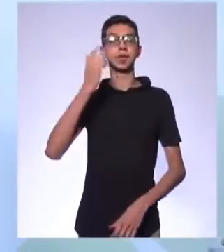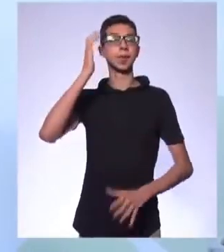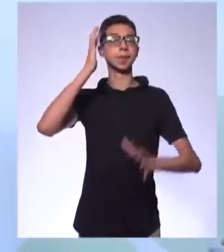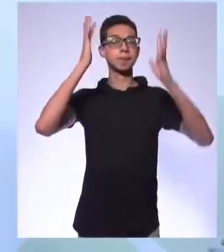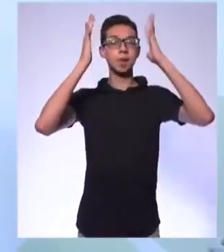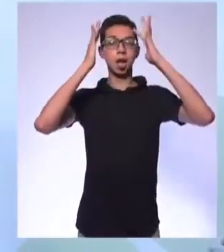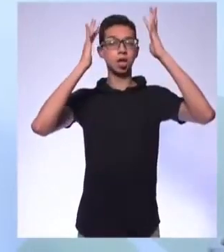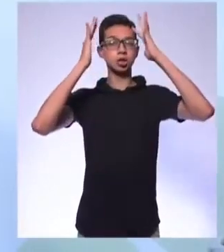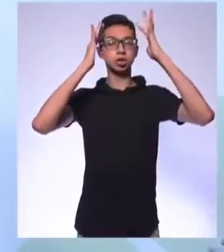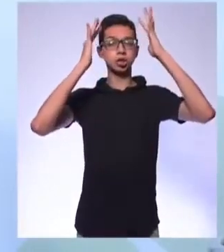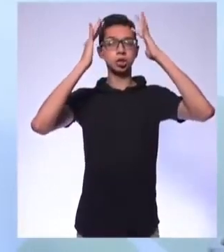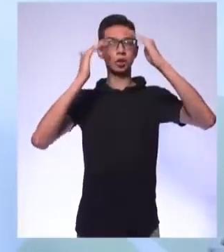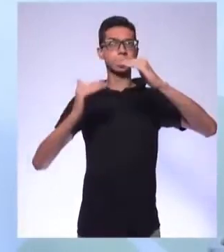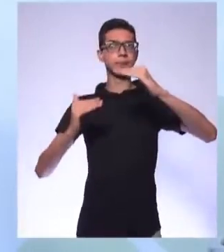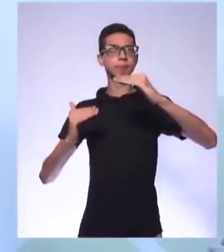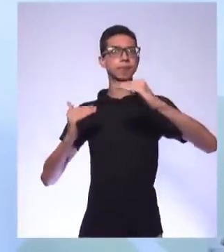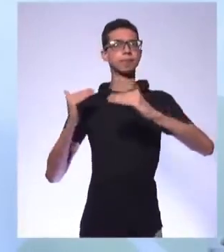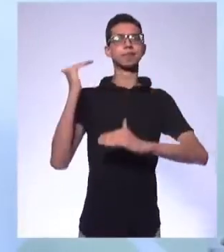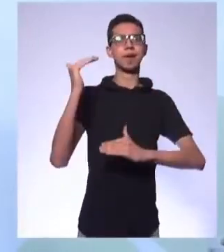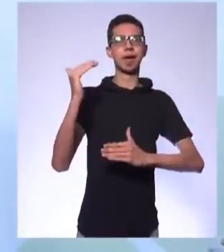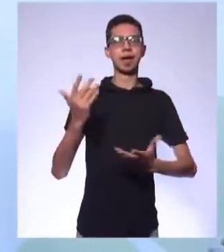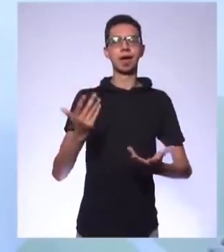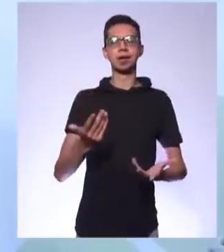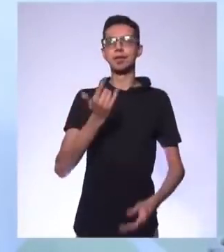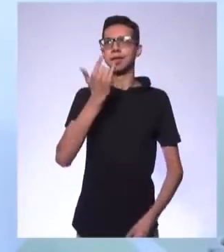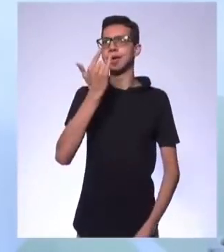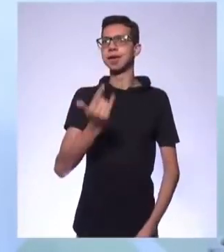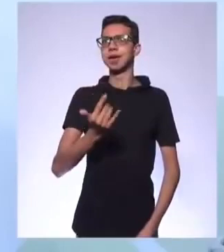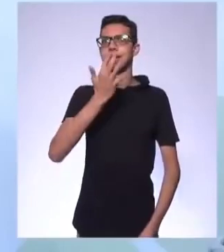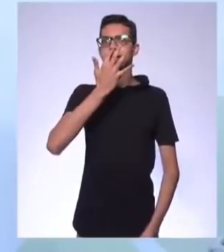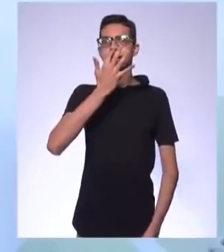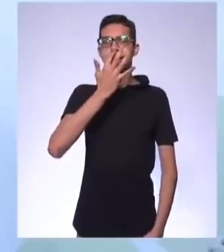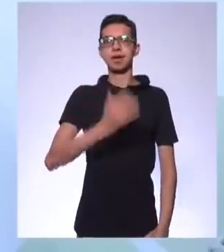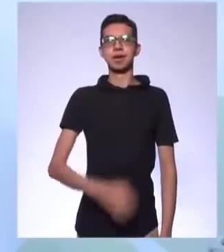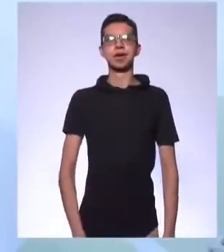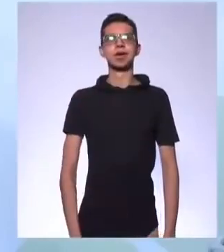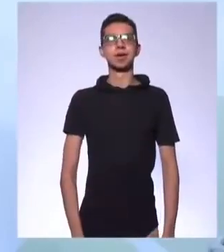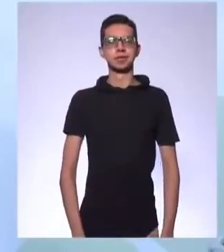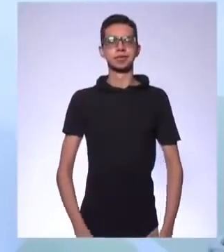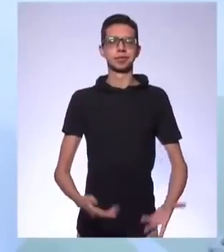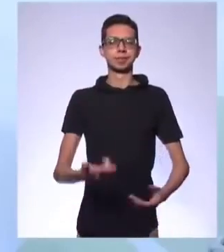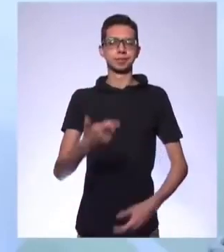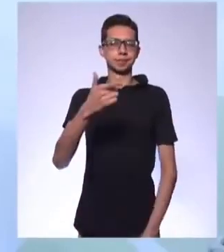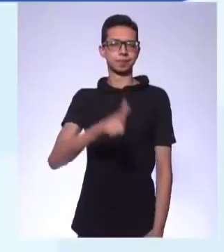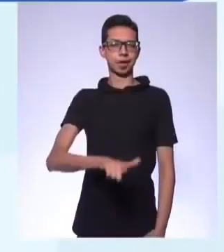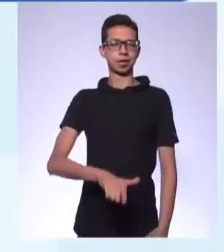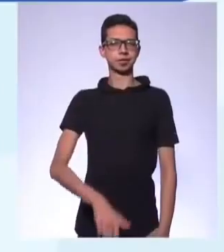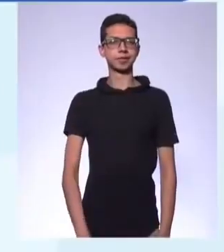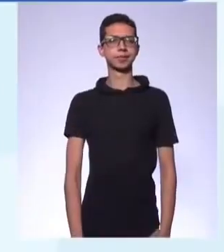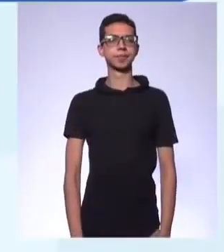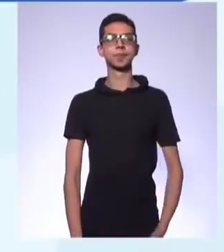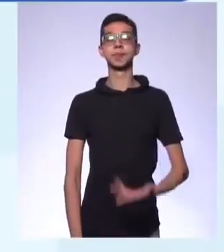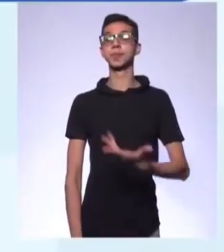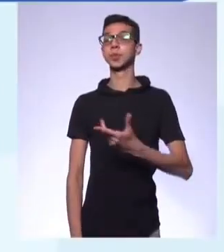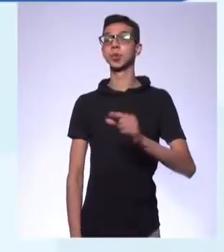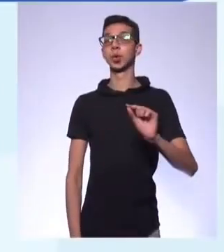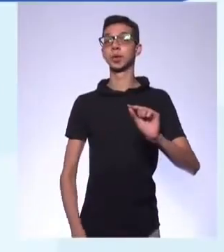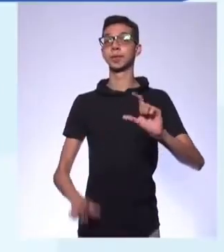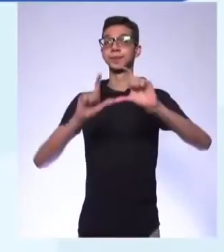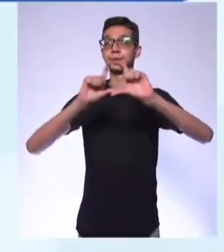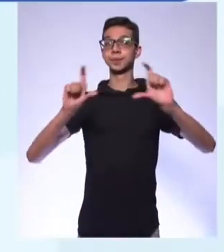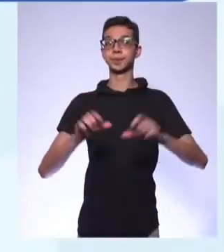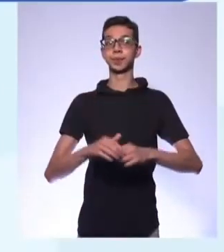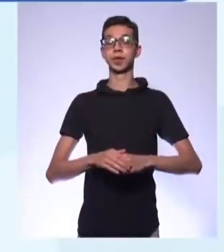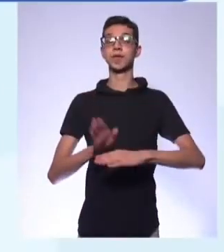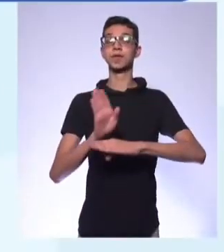vocês viram nas anteriores, né? Faz ali, mas mantém. Vamos mais uma. O filme transporta aspectos do